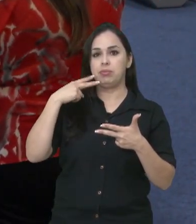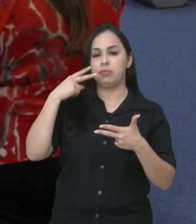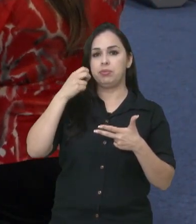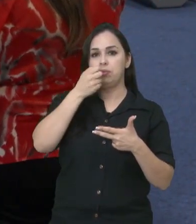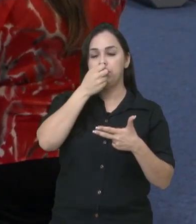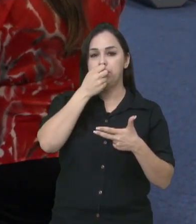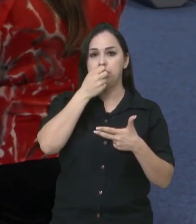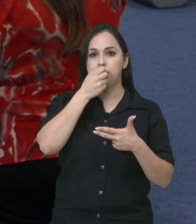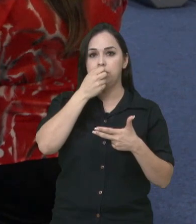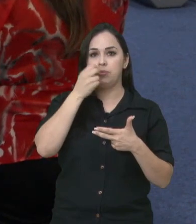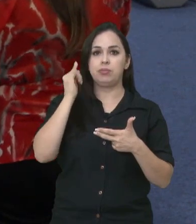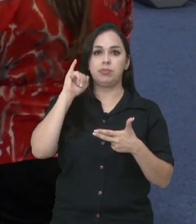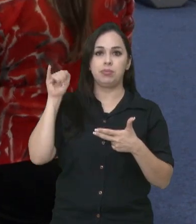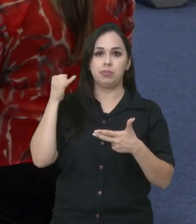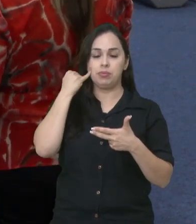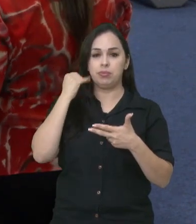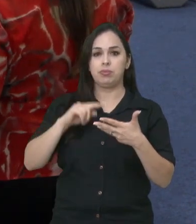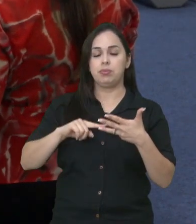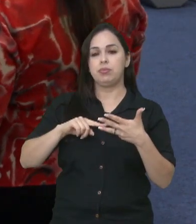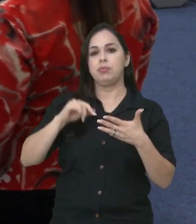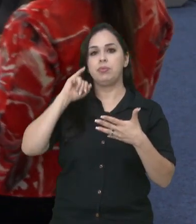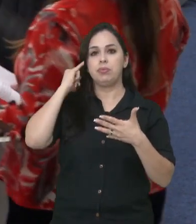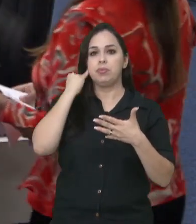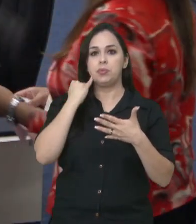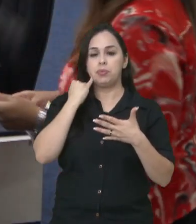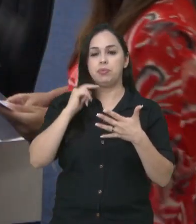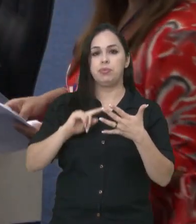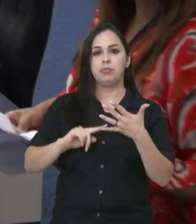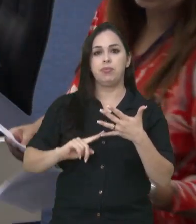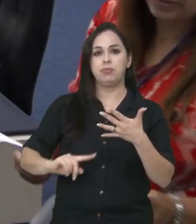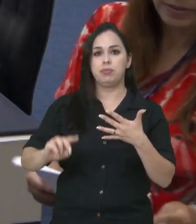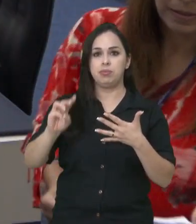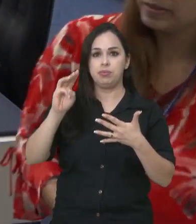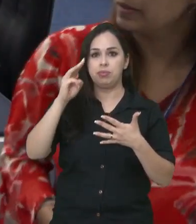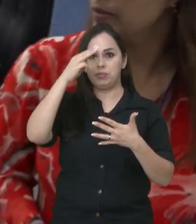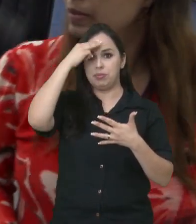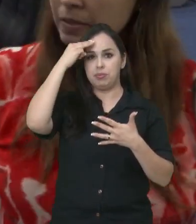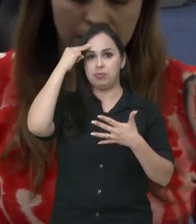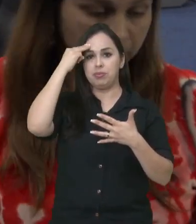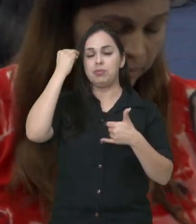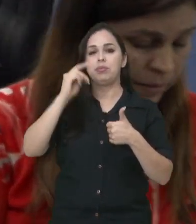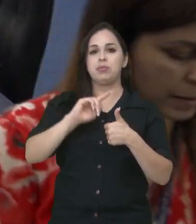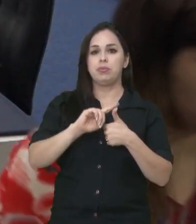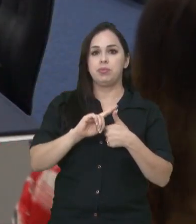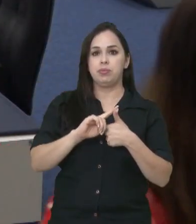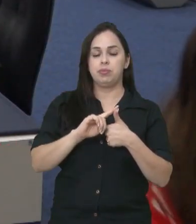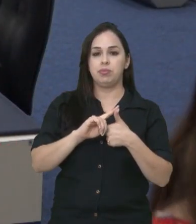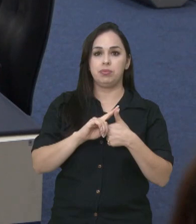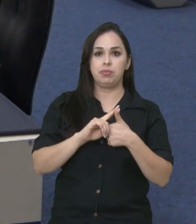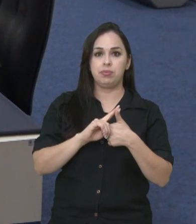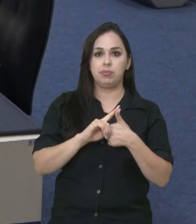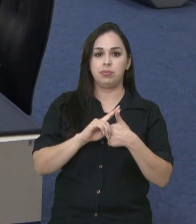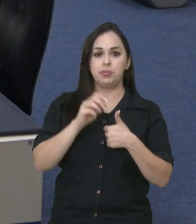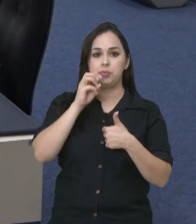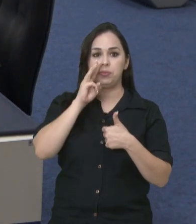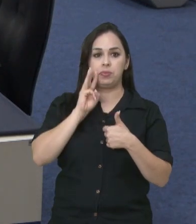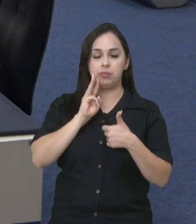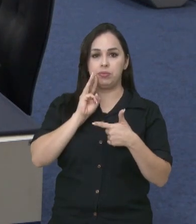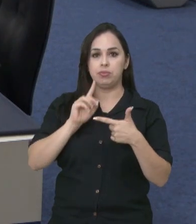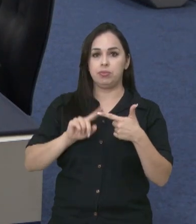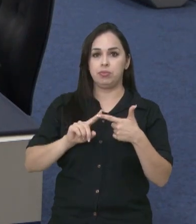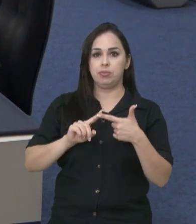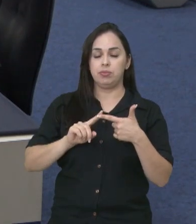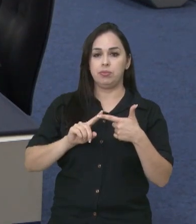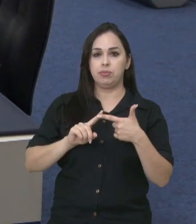Silvério, vereador Zé Luiz, vereador Marcelo Garcia, vereador Walter Hayashi,